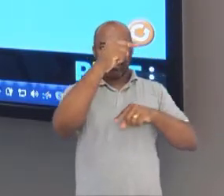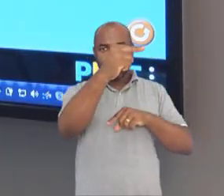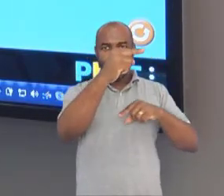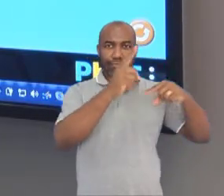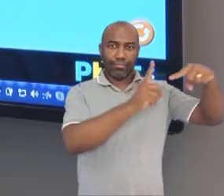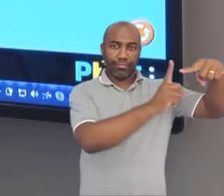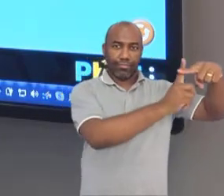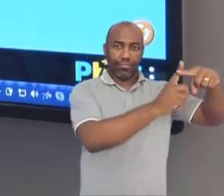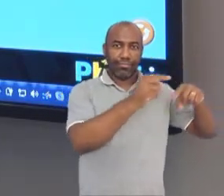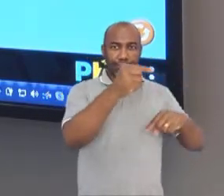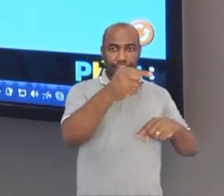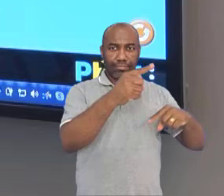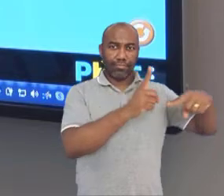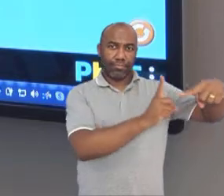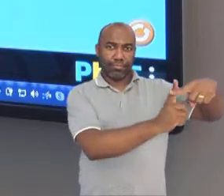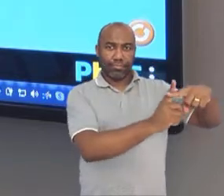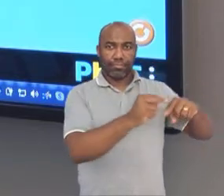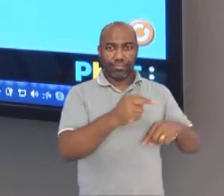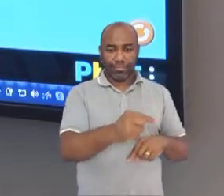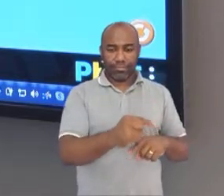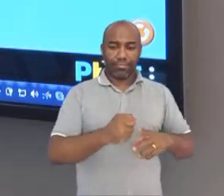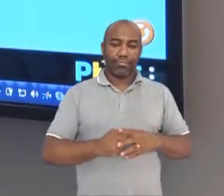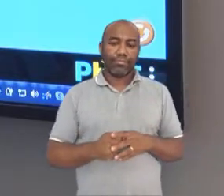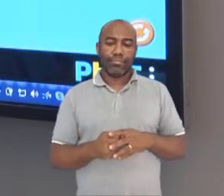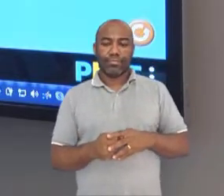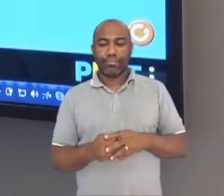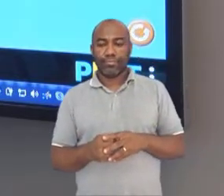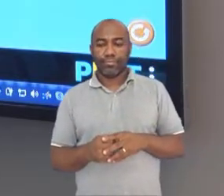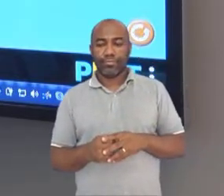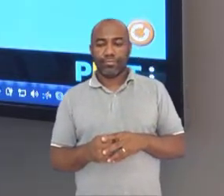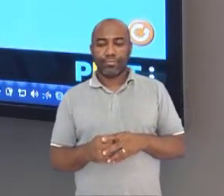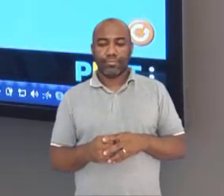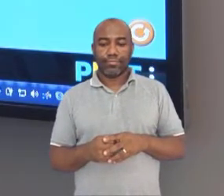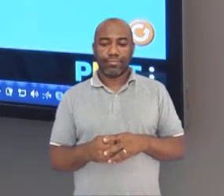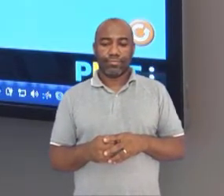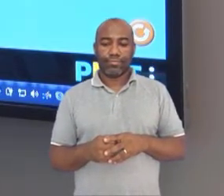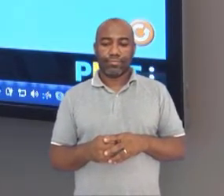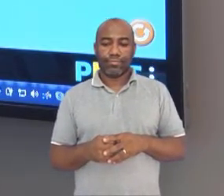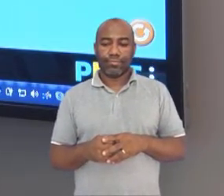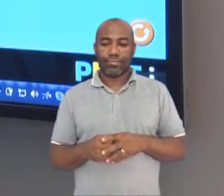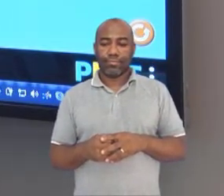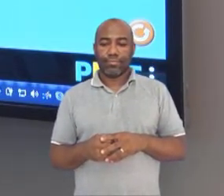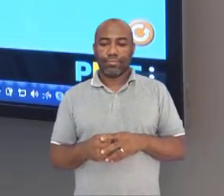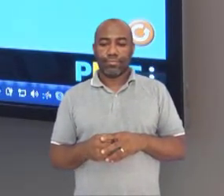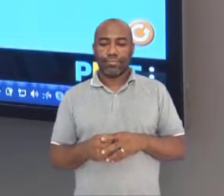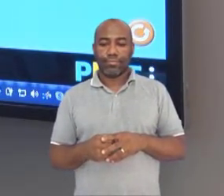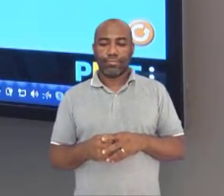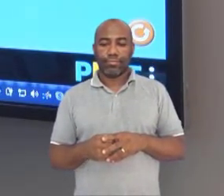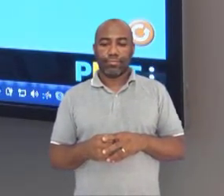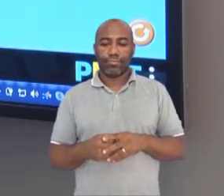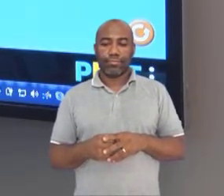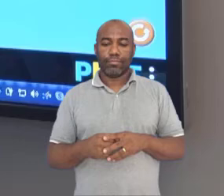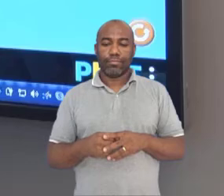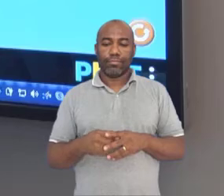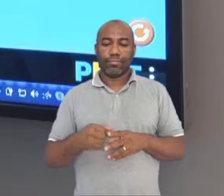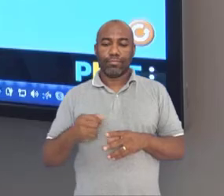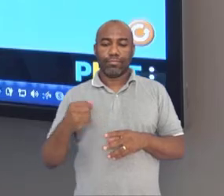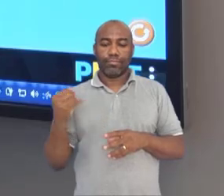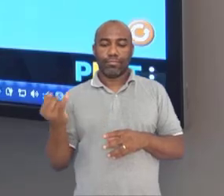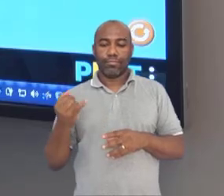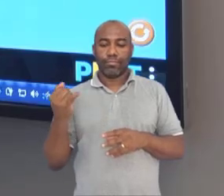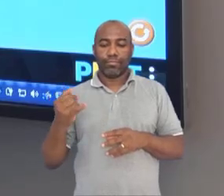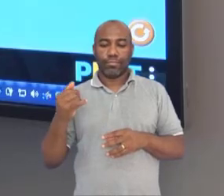a corrente convencional, que é importante você visualizar, aqui ele não está